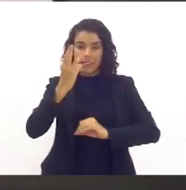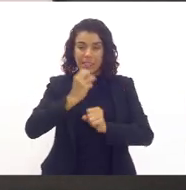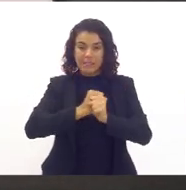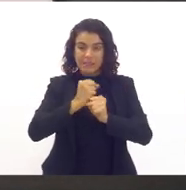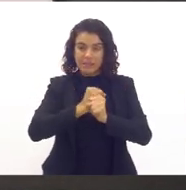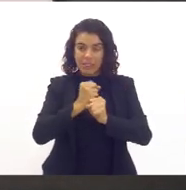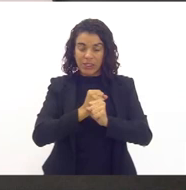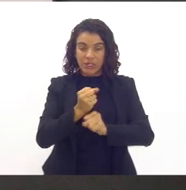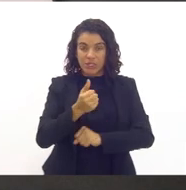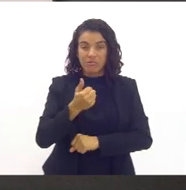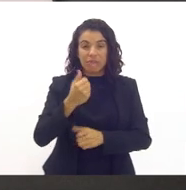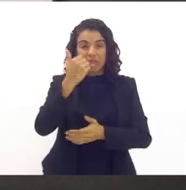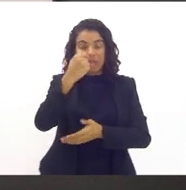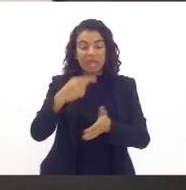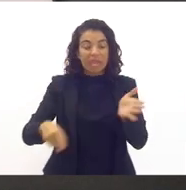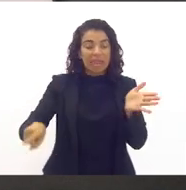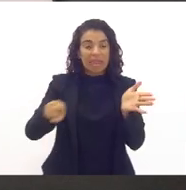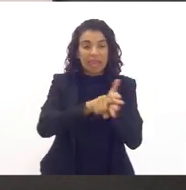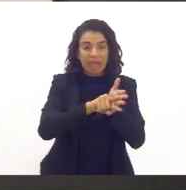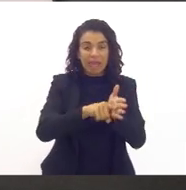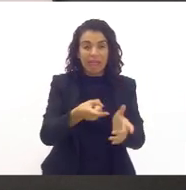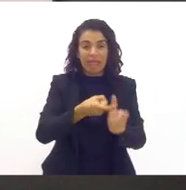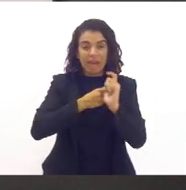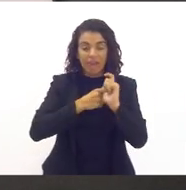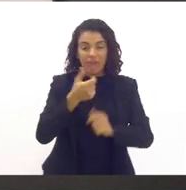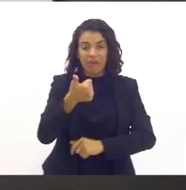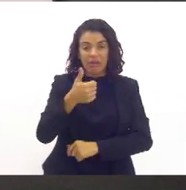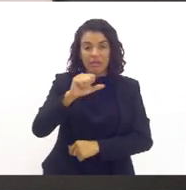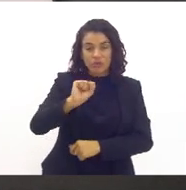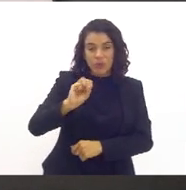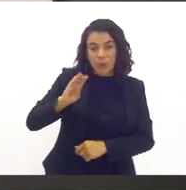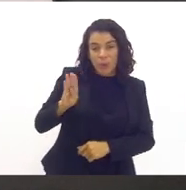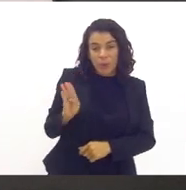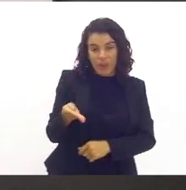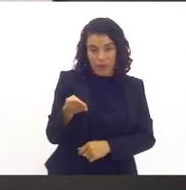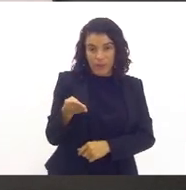de 18 bilhões em 2024, 2025,